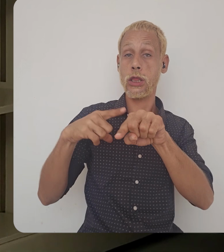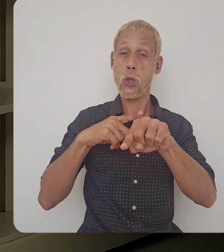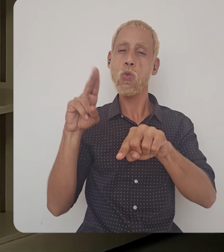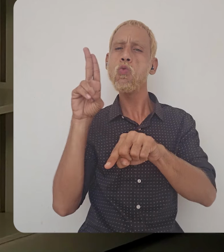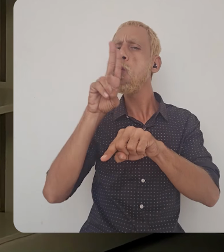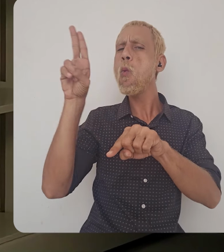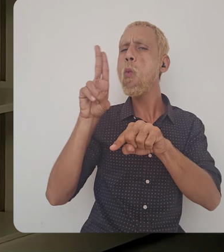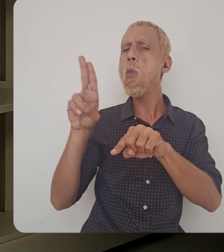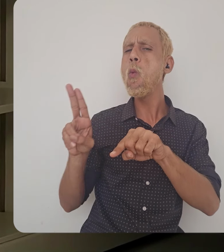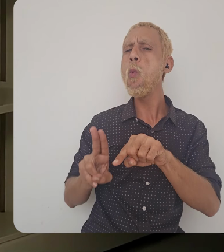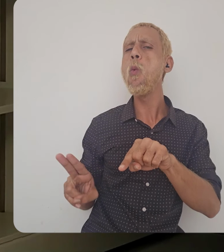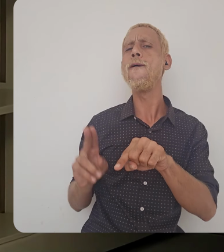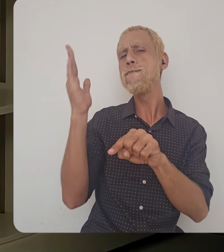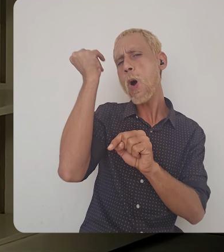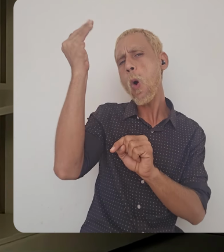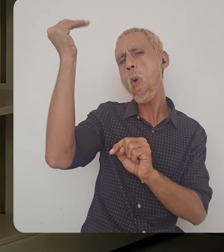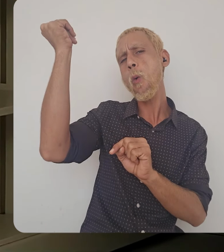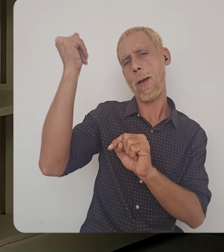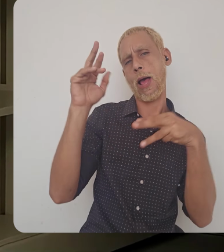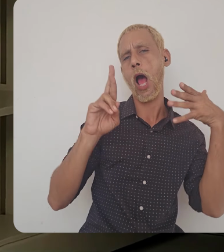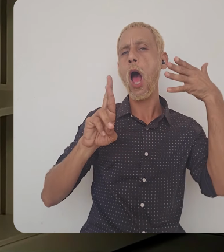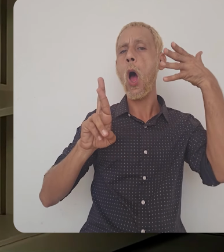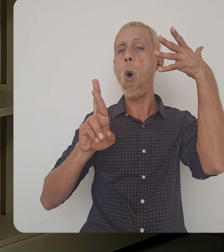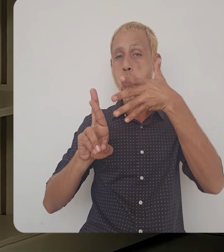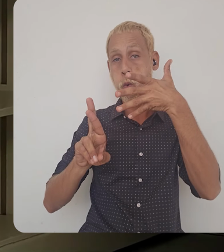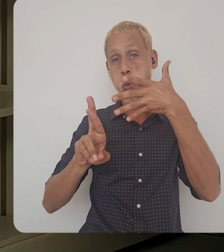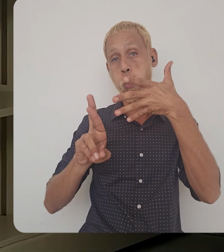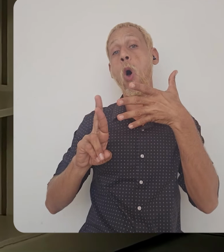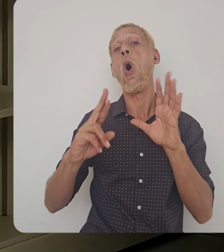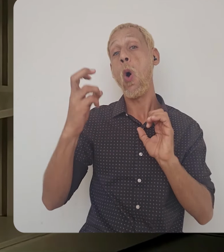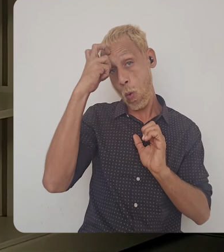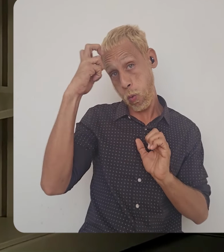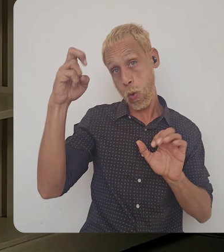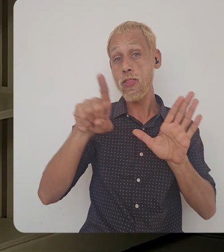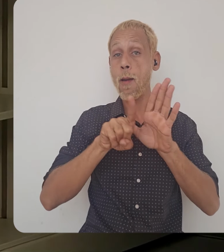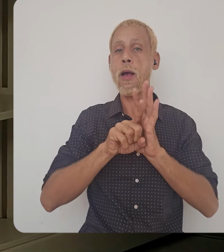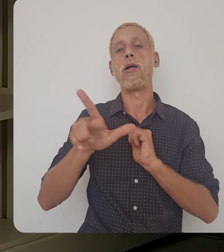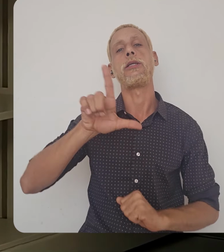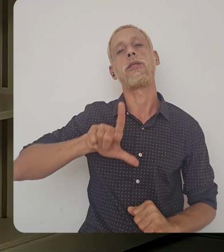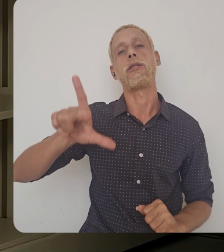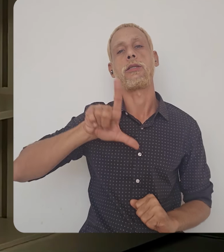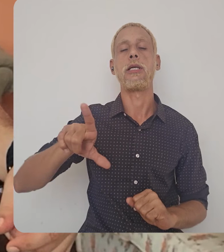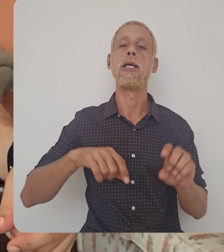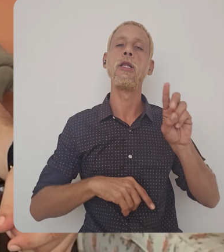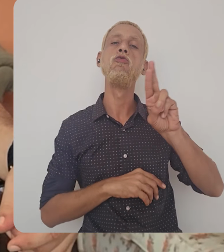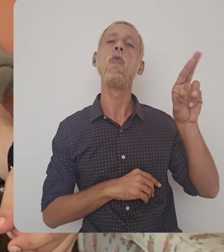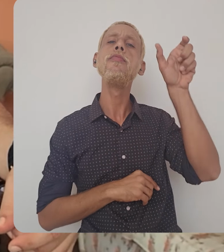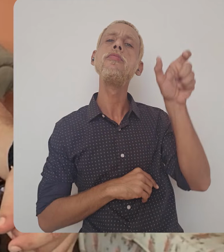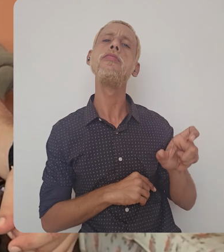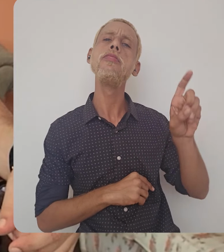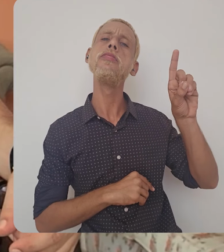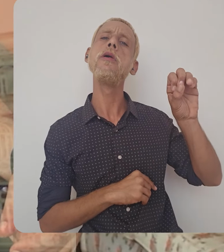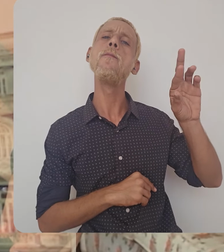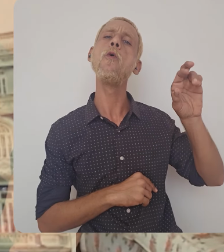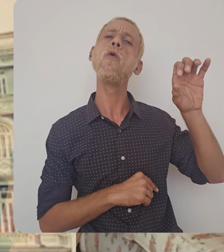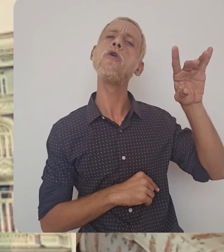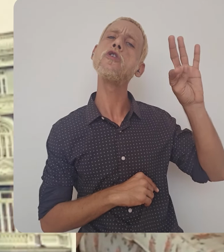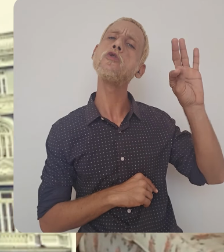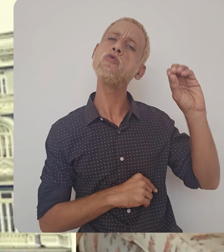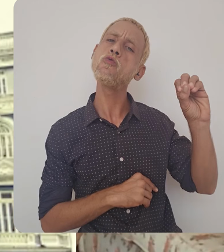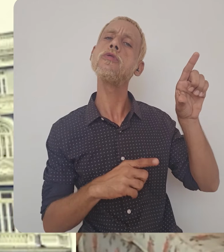tem nomes que guardam e que trazem essa referência para a cultura e para a literatura. O Demócrito de Souza Filho,